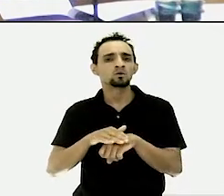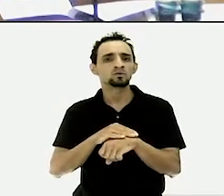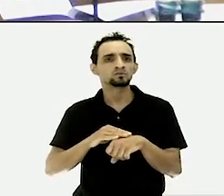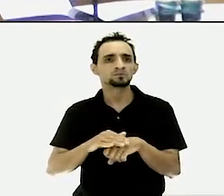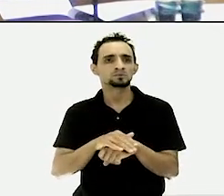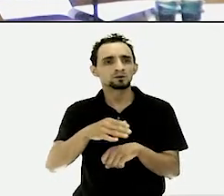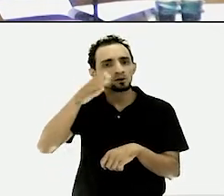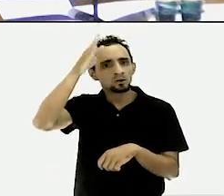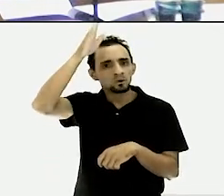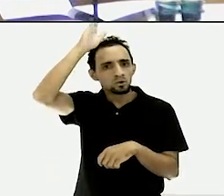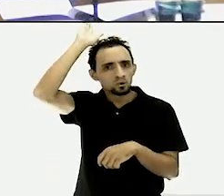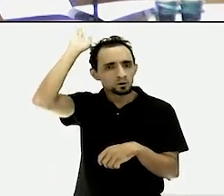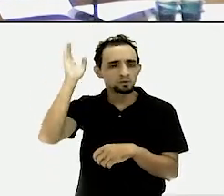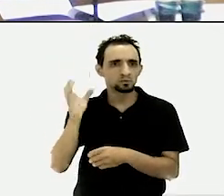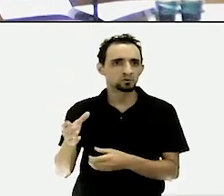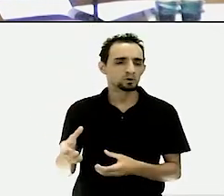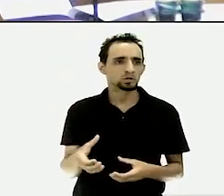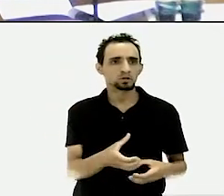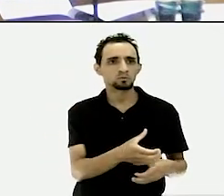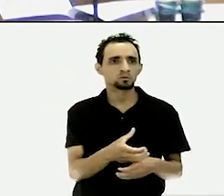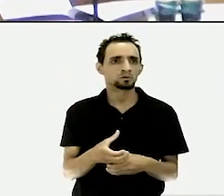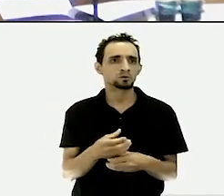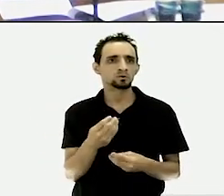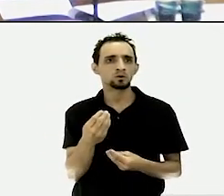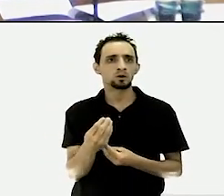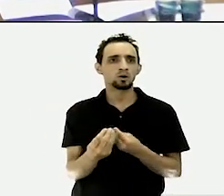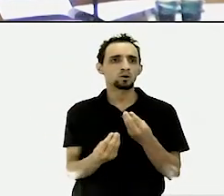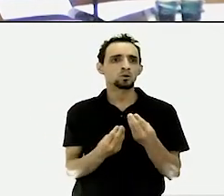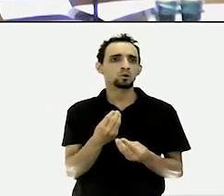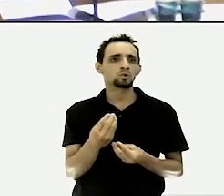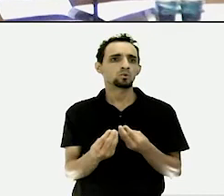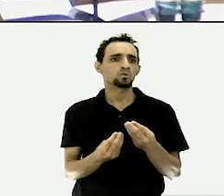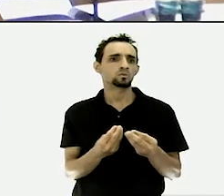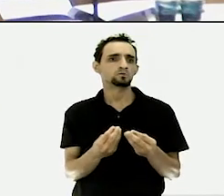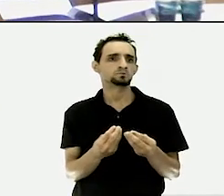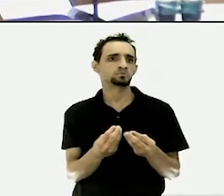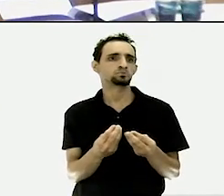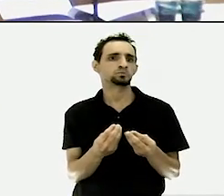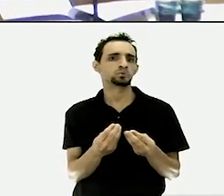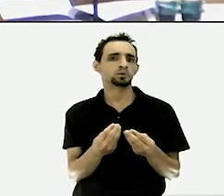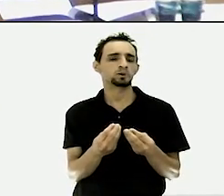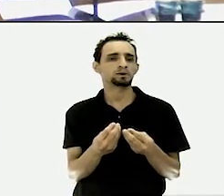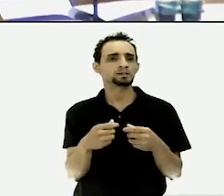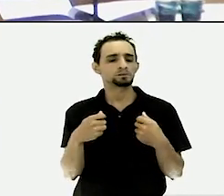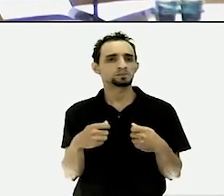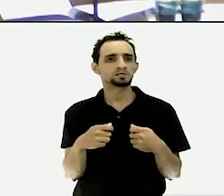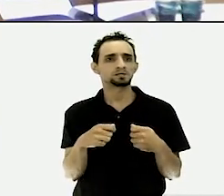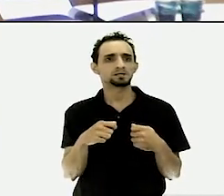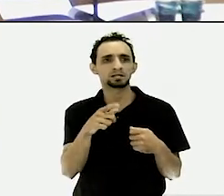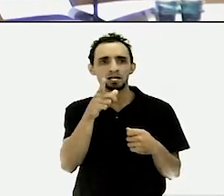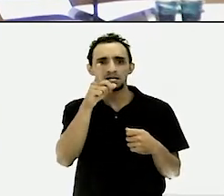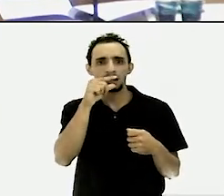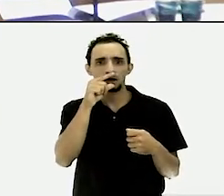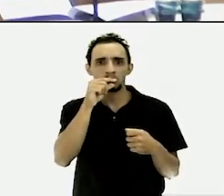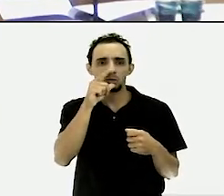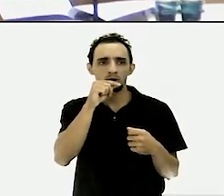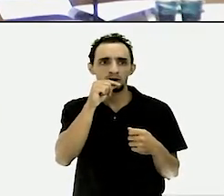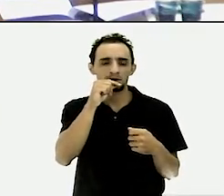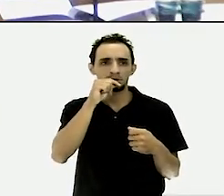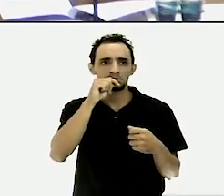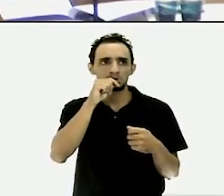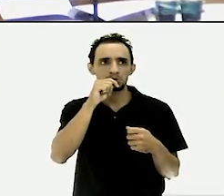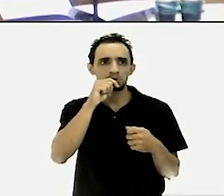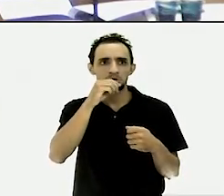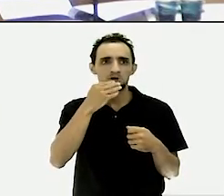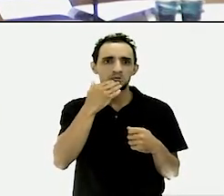eles pediram à Sabesp que fizesse a manutenção e instalasse também esses hidrantes. E até agora, já passou vários